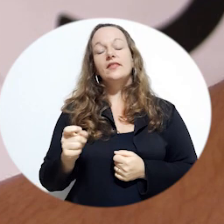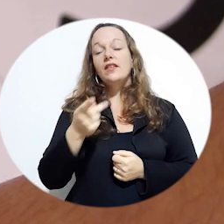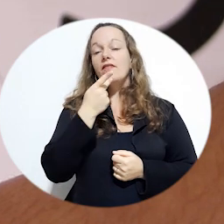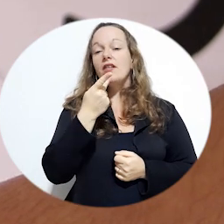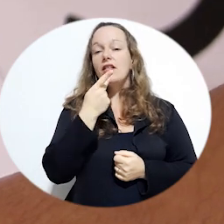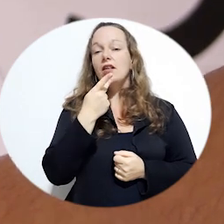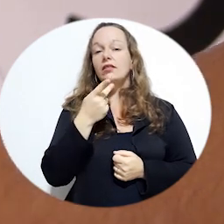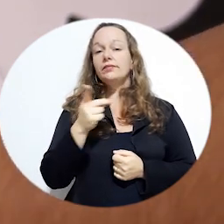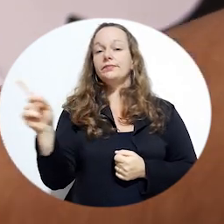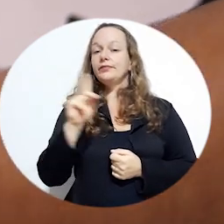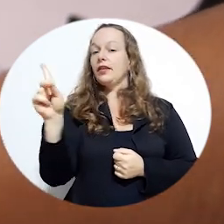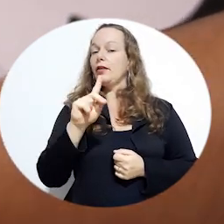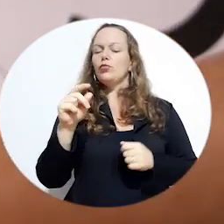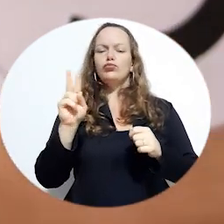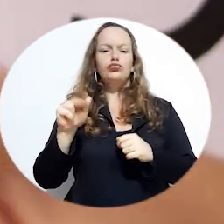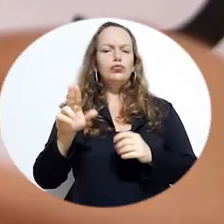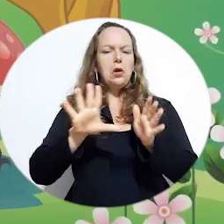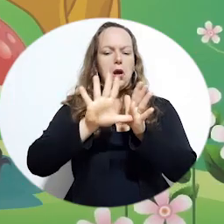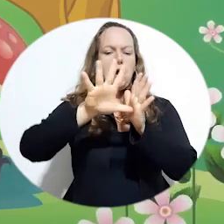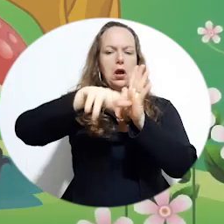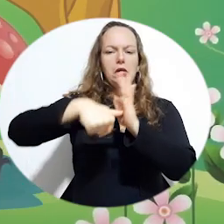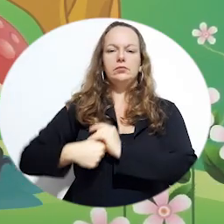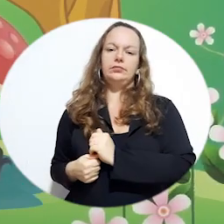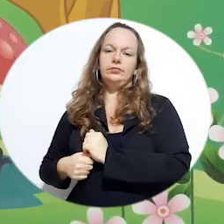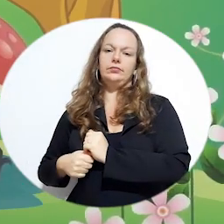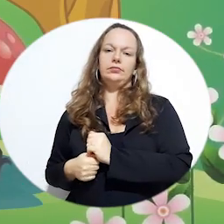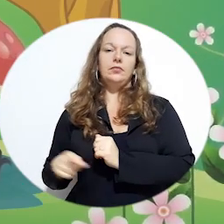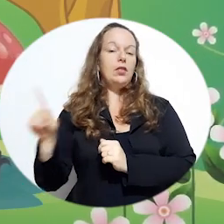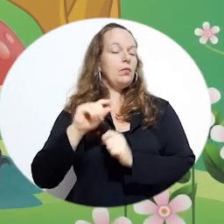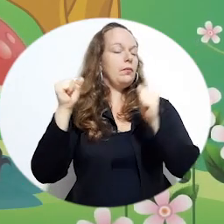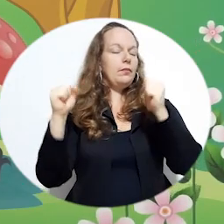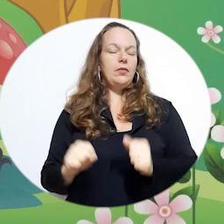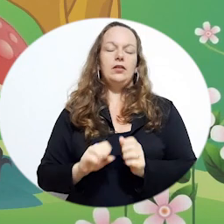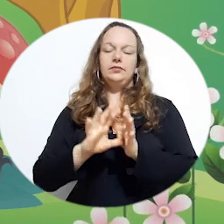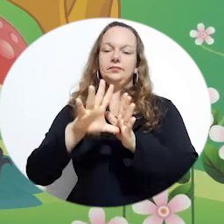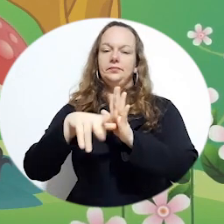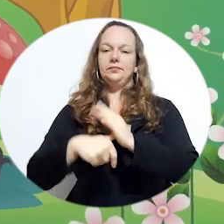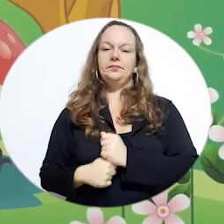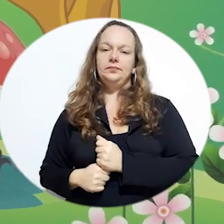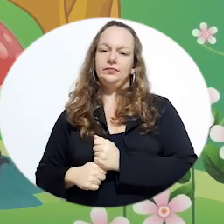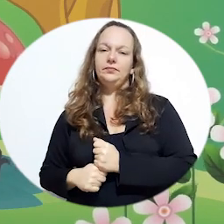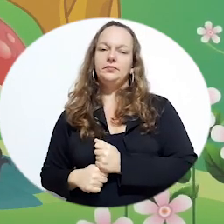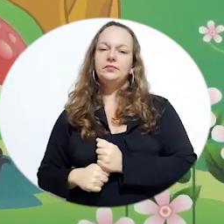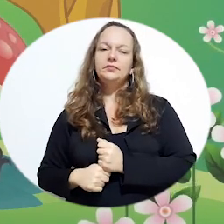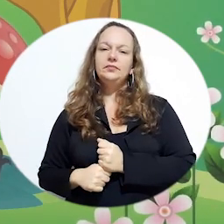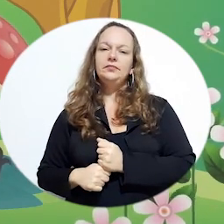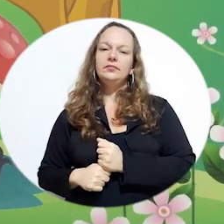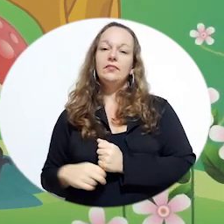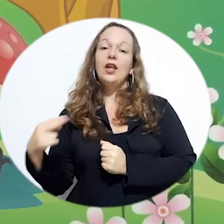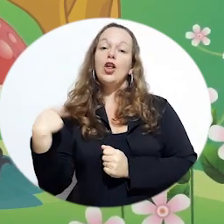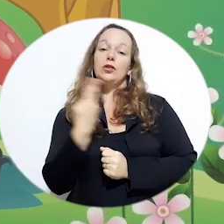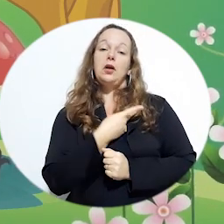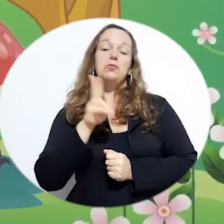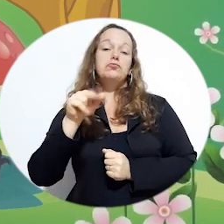diz: não roubem. Não podemos roubar. Não podemos